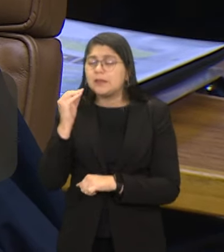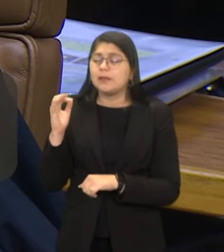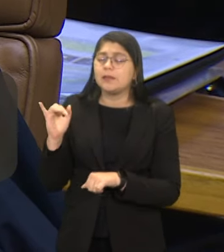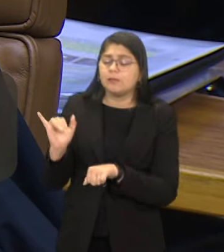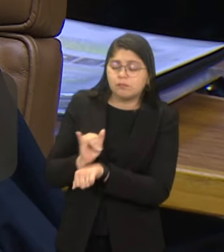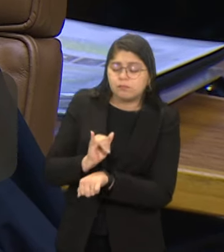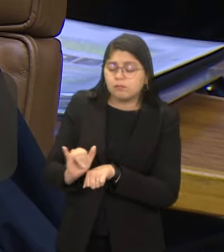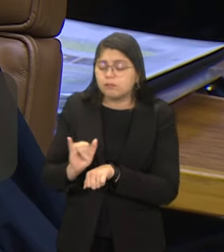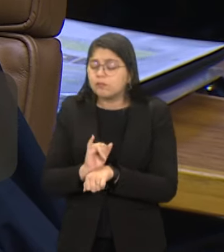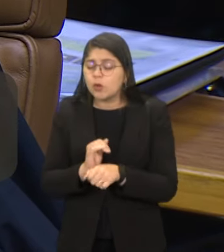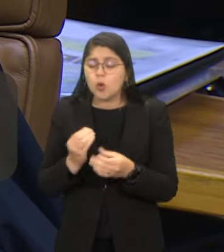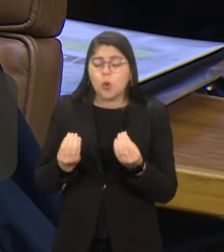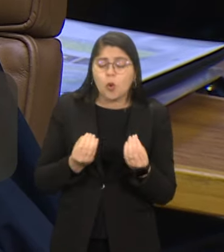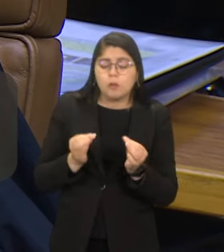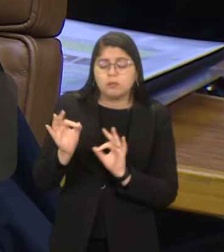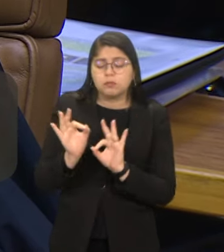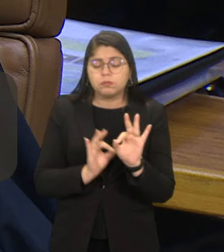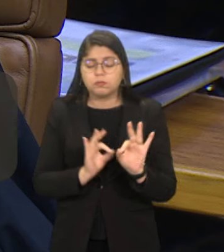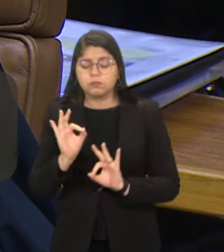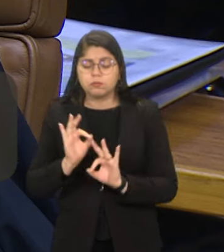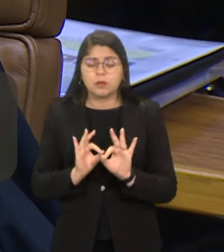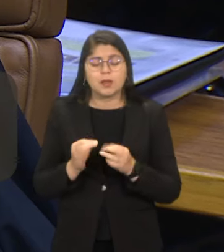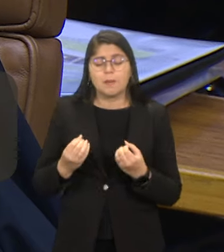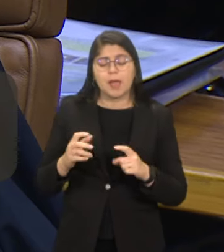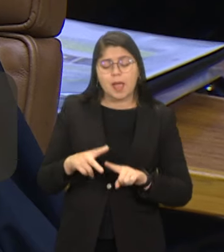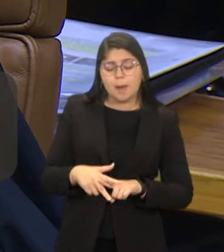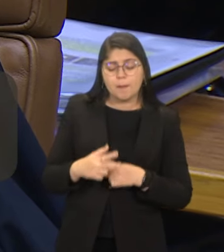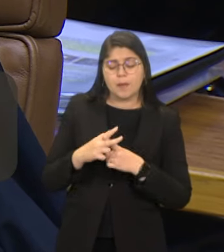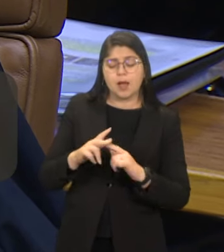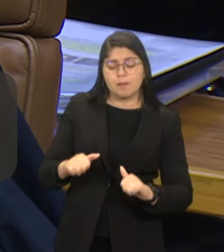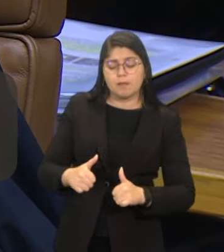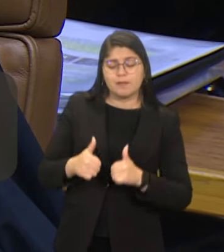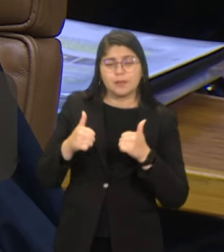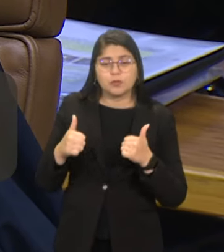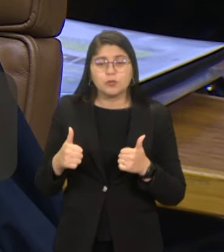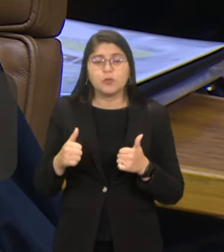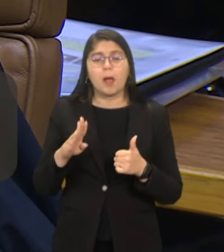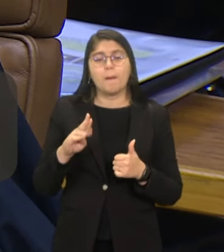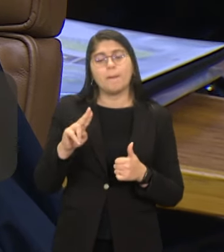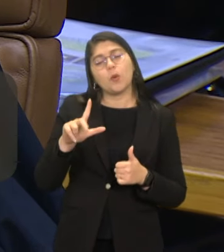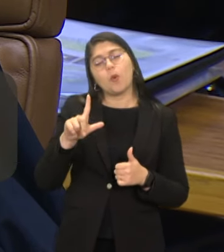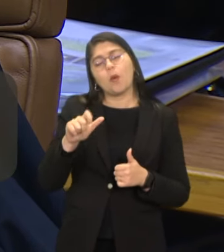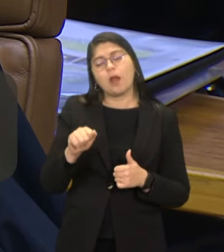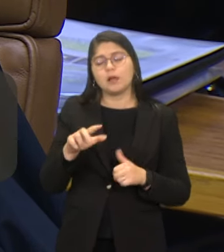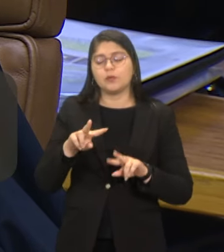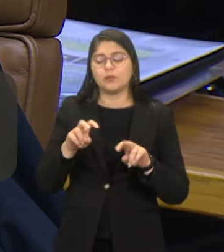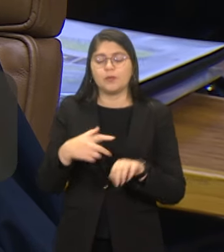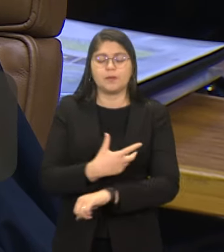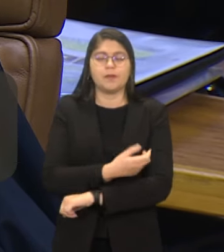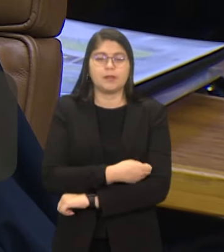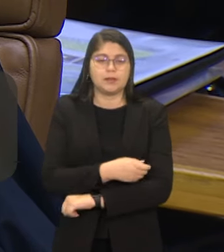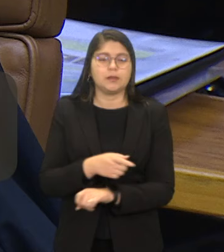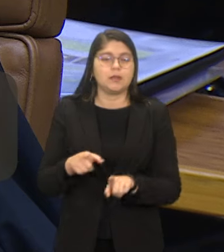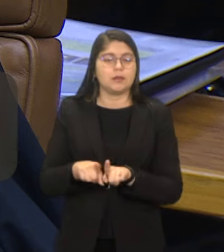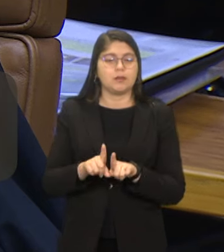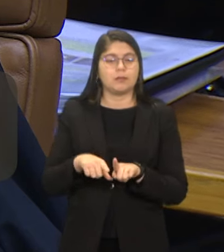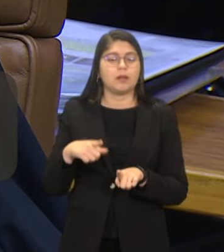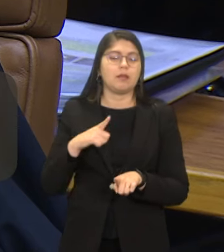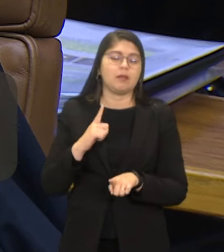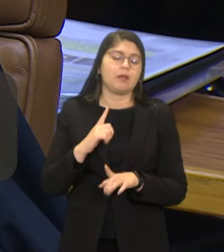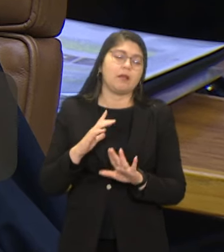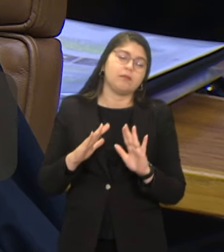e contrapesos e de aperfeiçoamento dessas bulas vacinais para que a gente tenha pelo